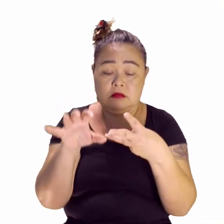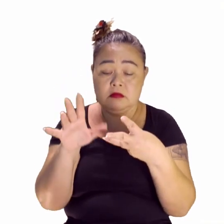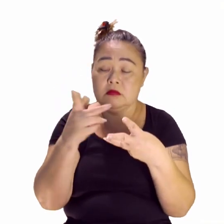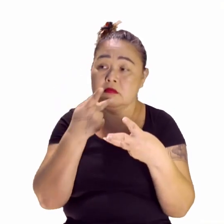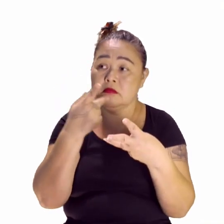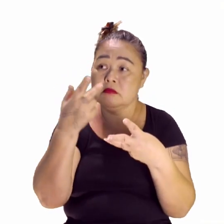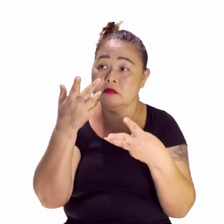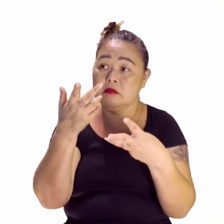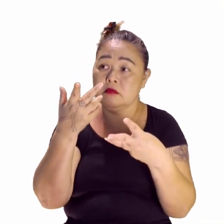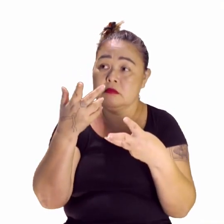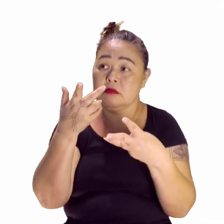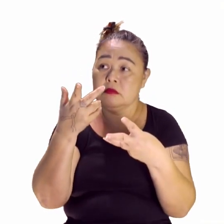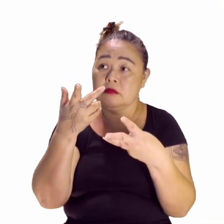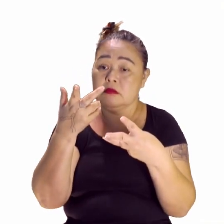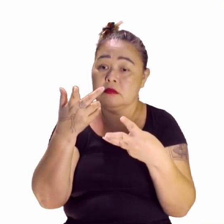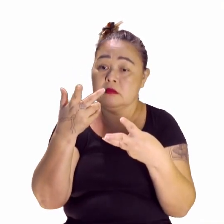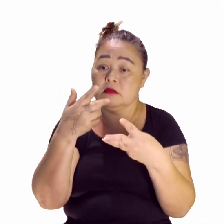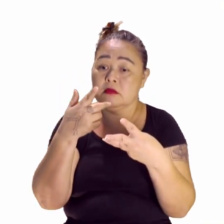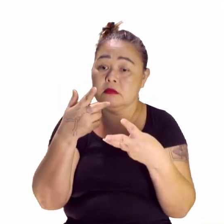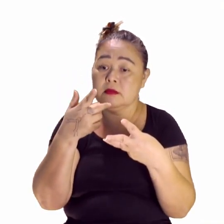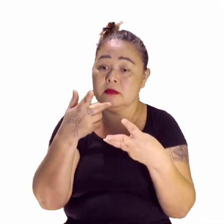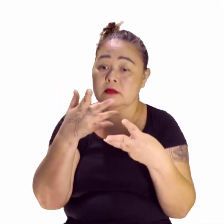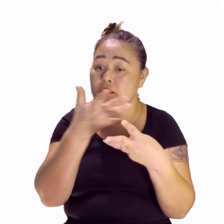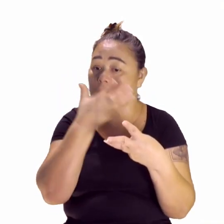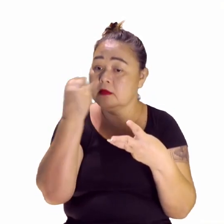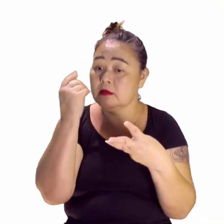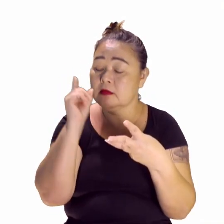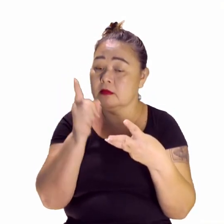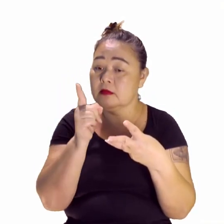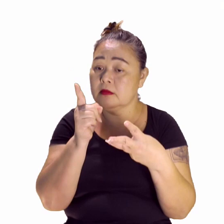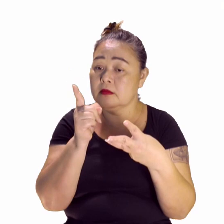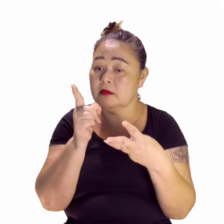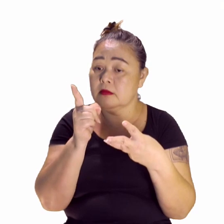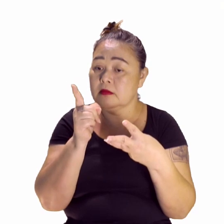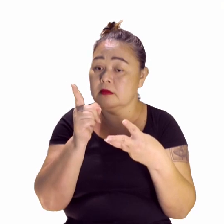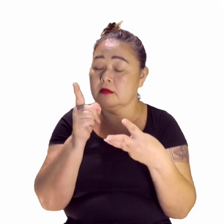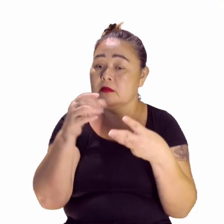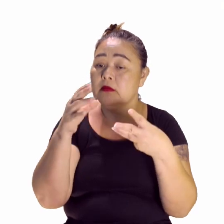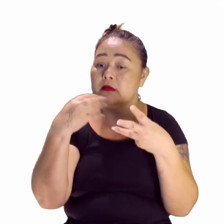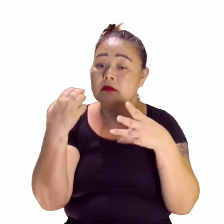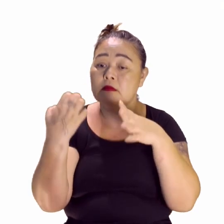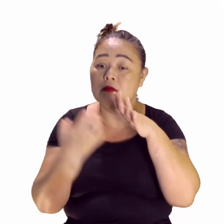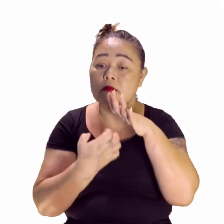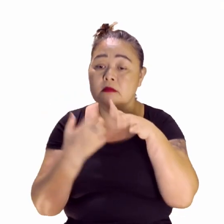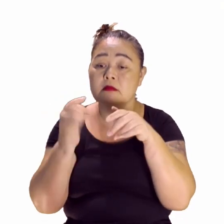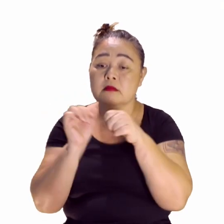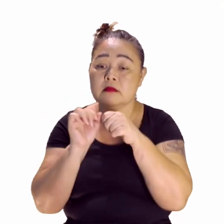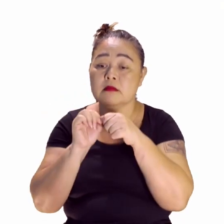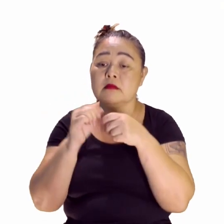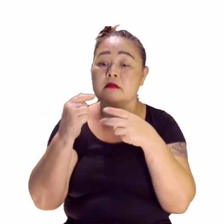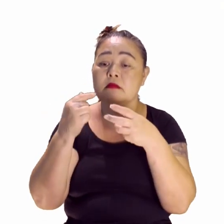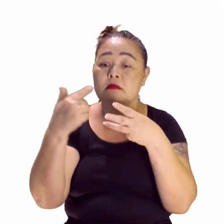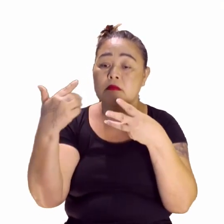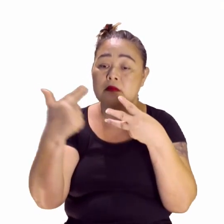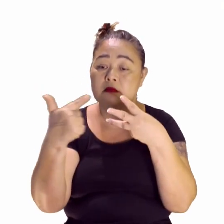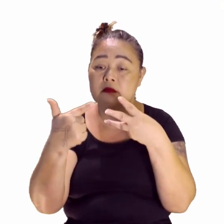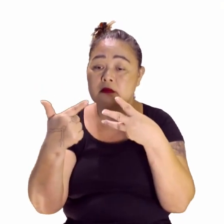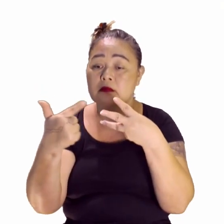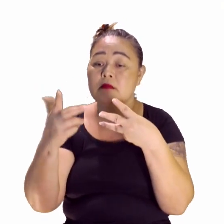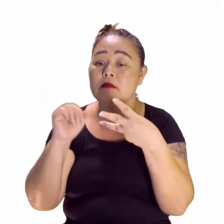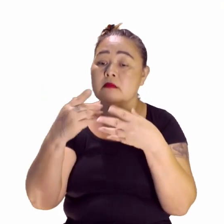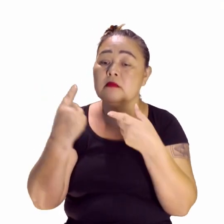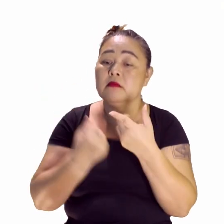a gente falar, querido aluno, não esqueça, indústria é o setor secundário da economia. Muito